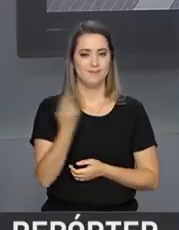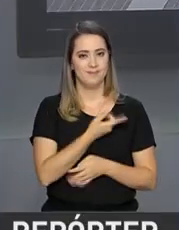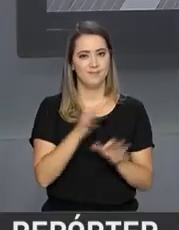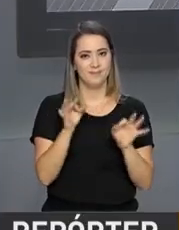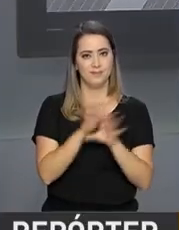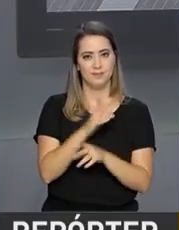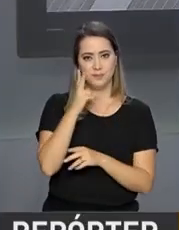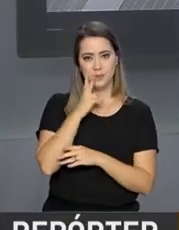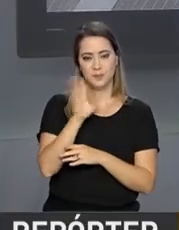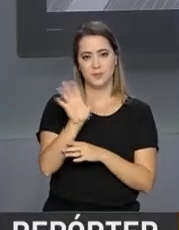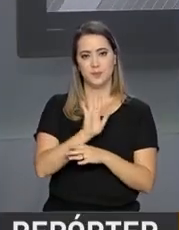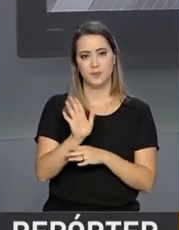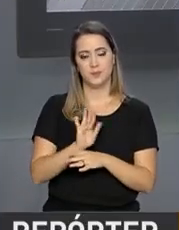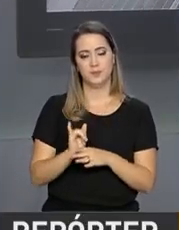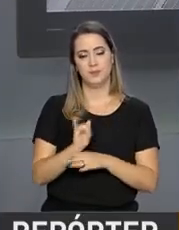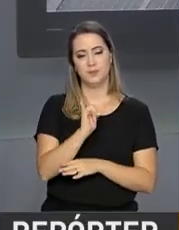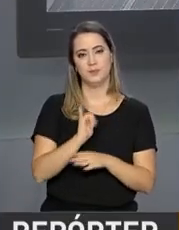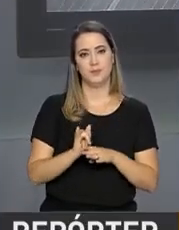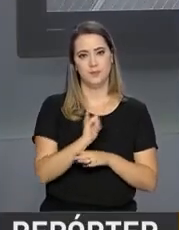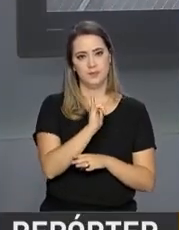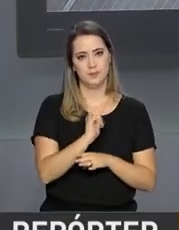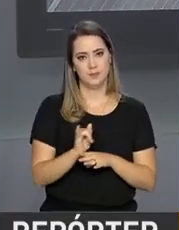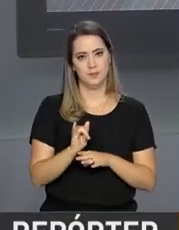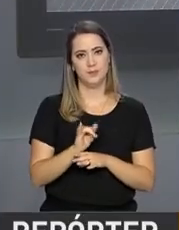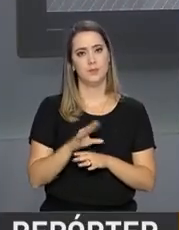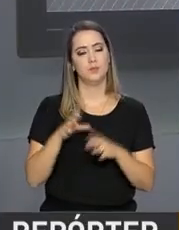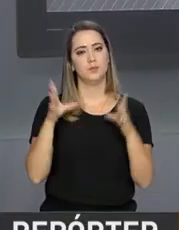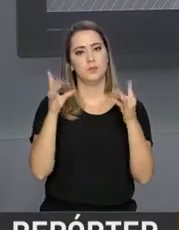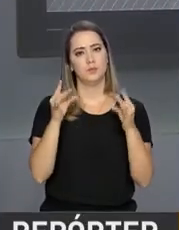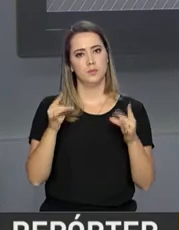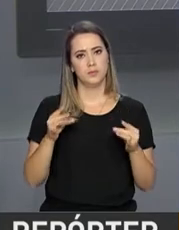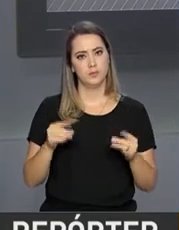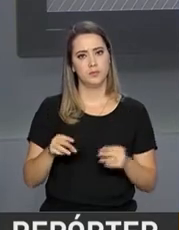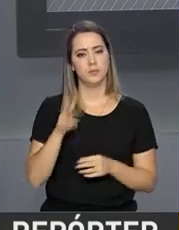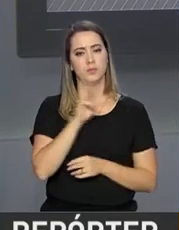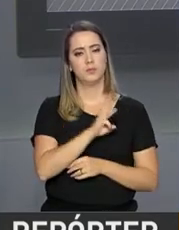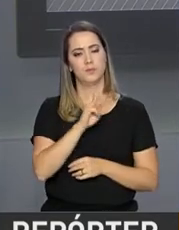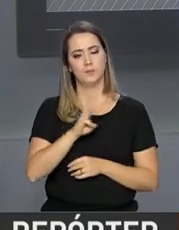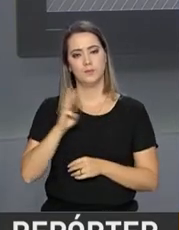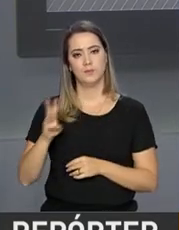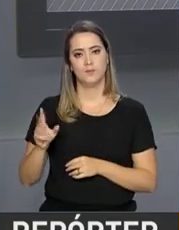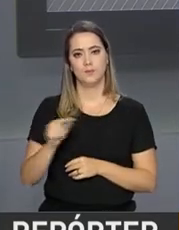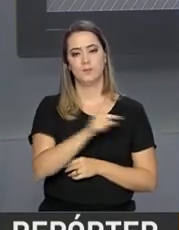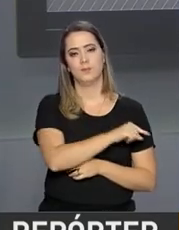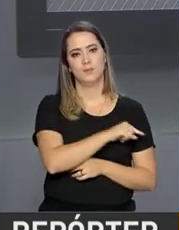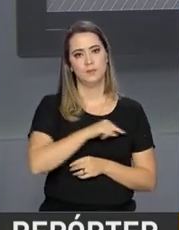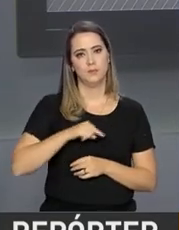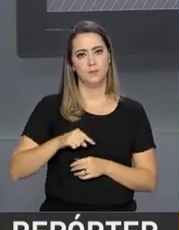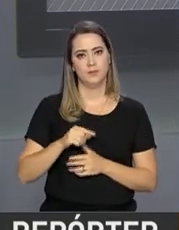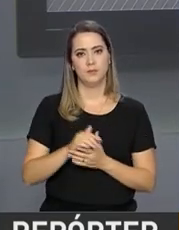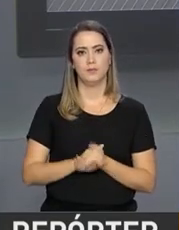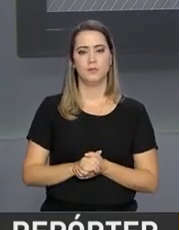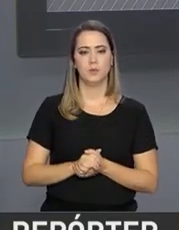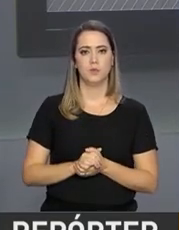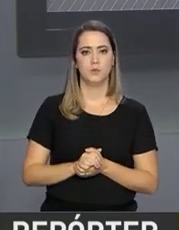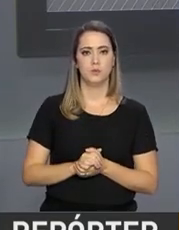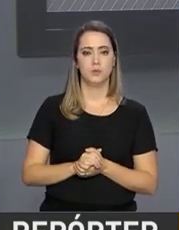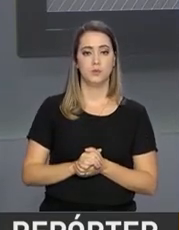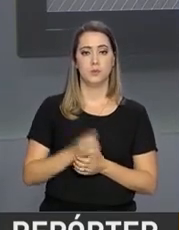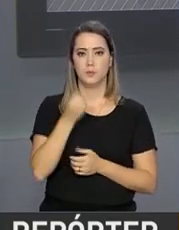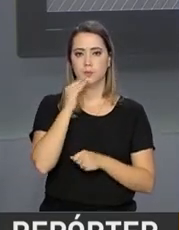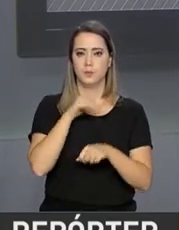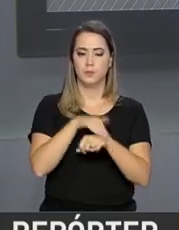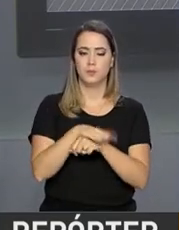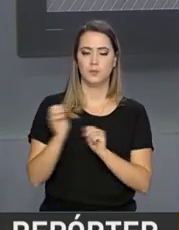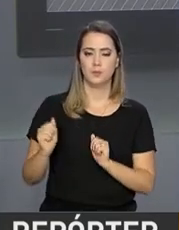nós ficamos por aqui você pode rever as reportagens no youtube e toda a nossa programação também está na página da nbr na internet uma